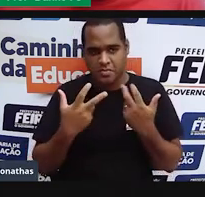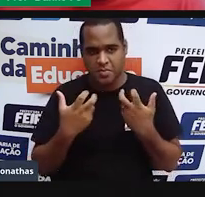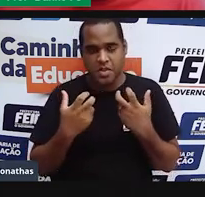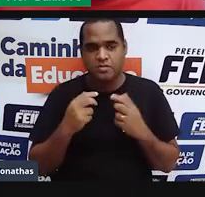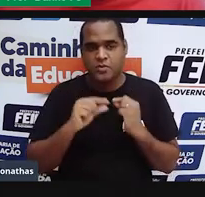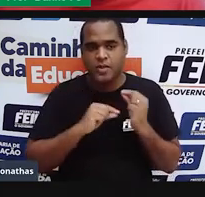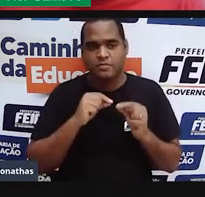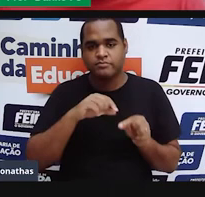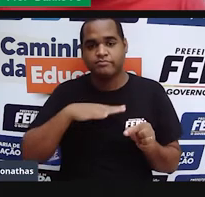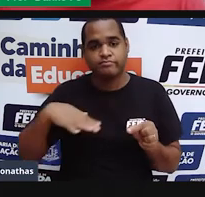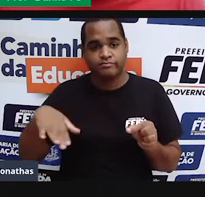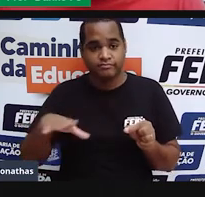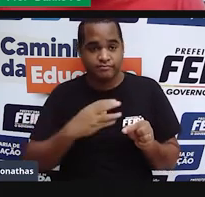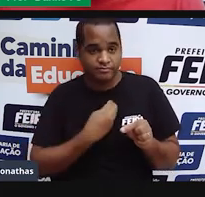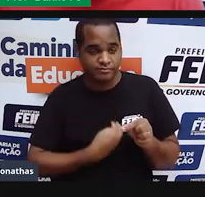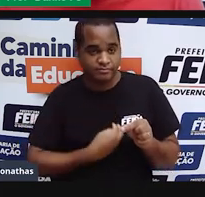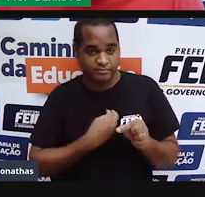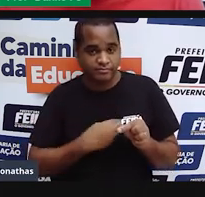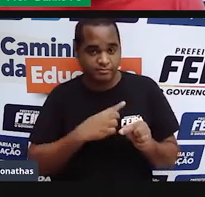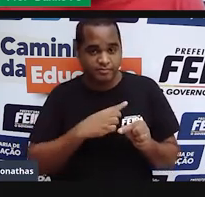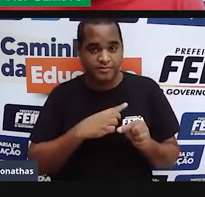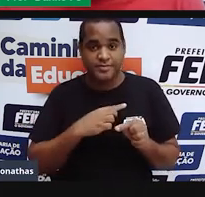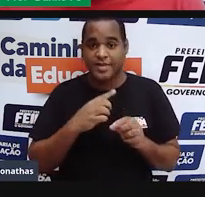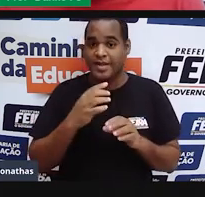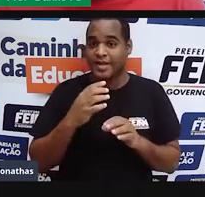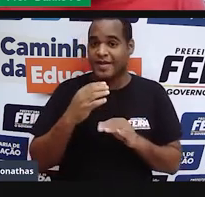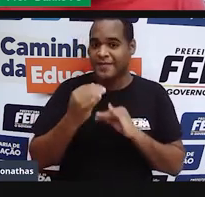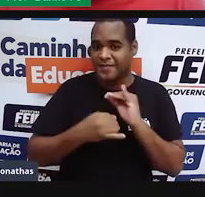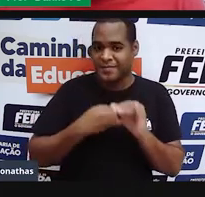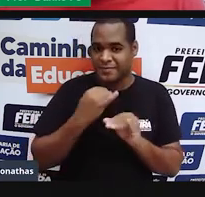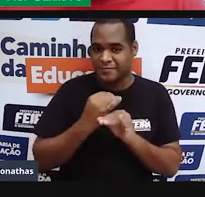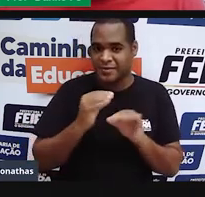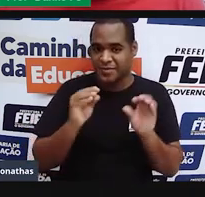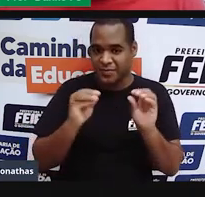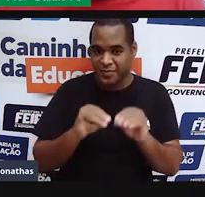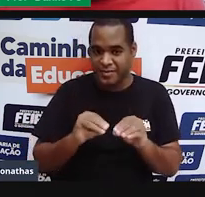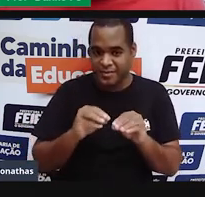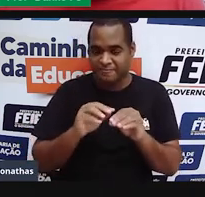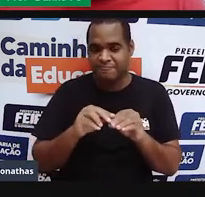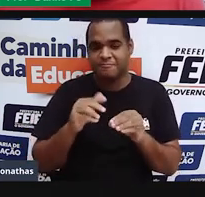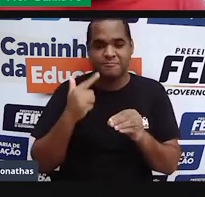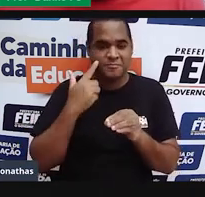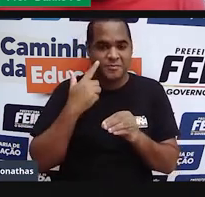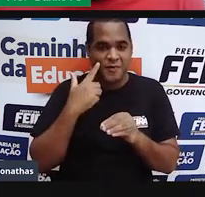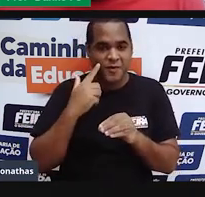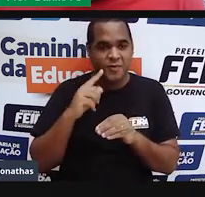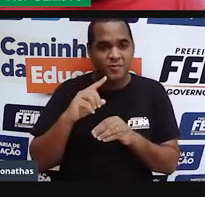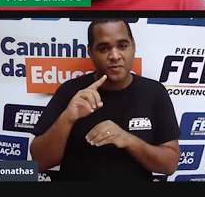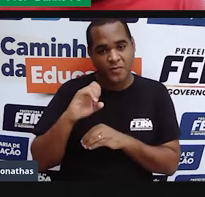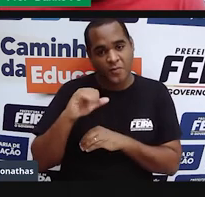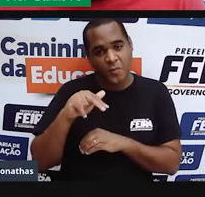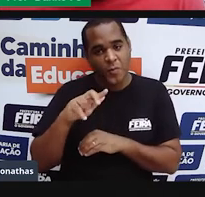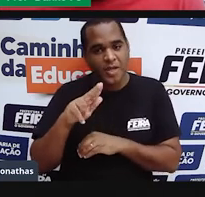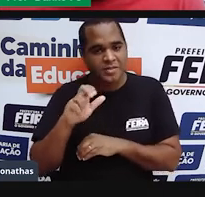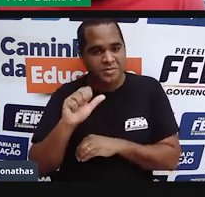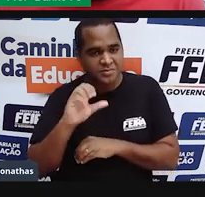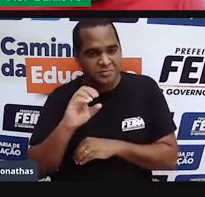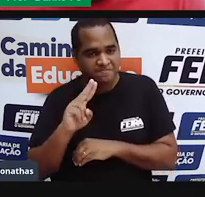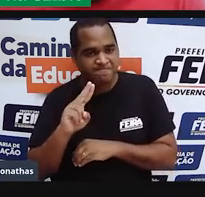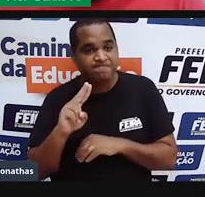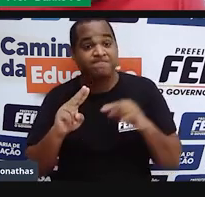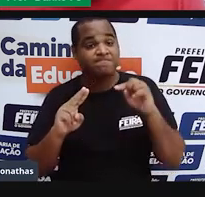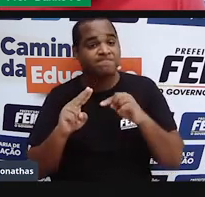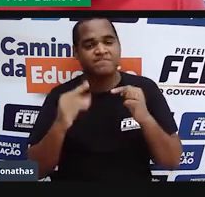rios. É a região, pessoal, vocês podem até pesquisar na internet depois, onde estão as cataratas do Iguaçu, muitos rios, muito